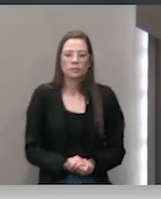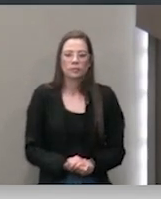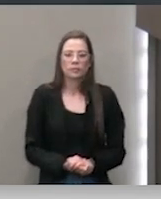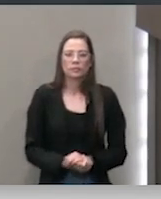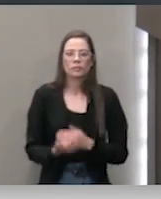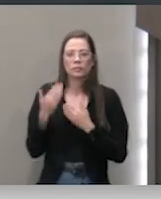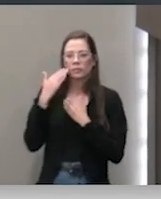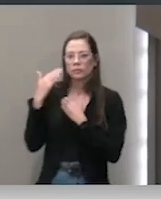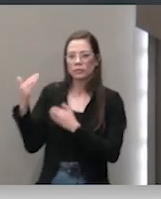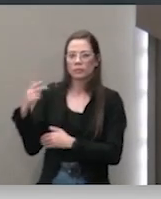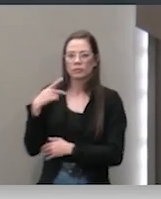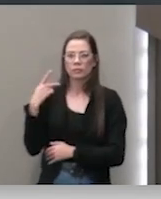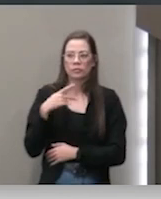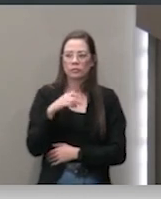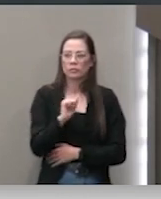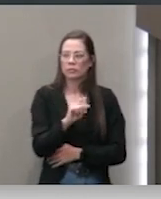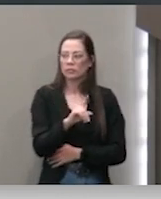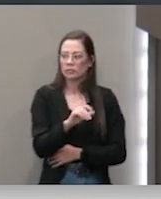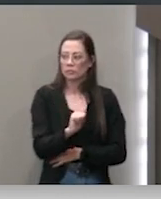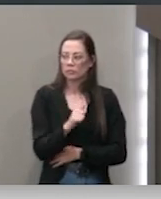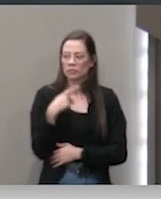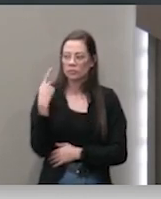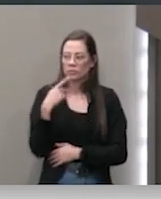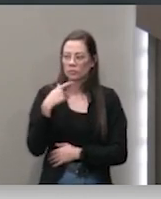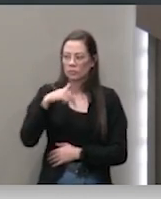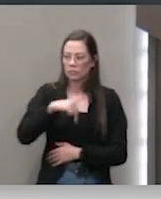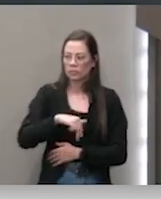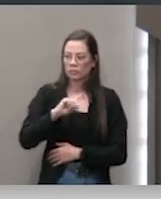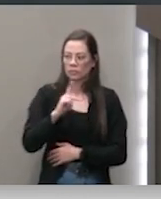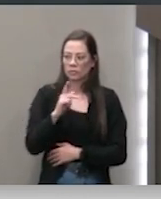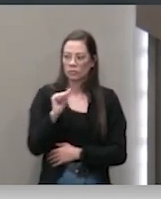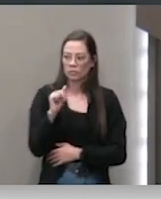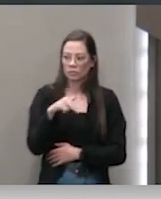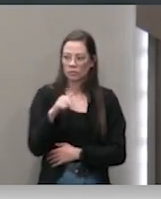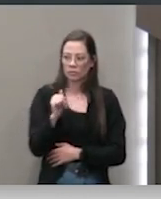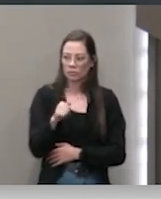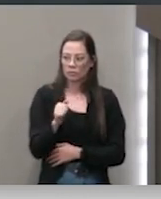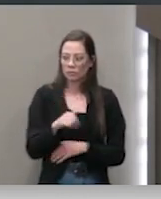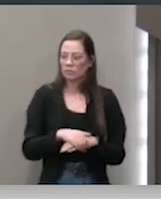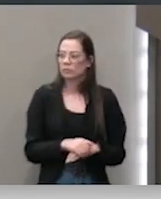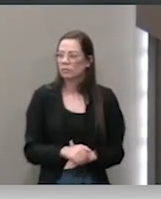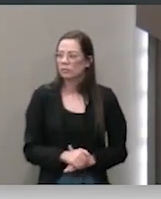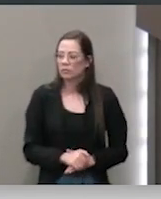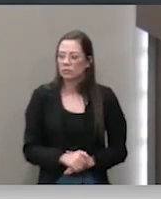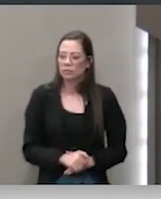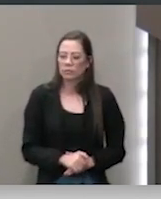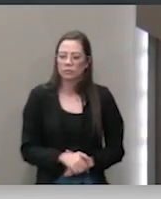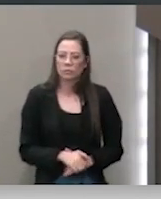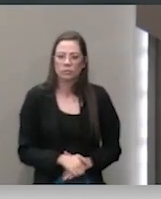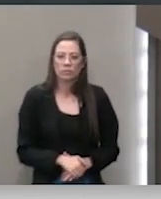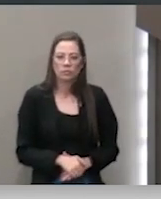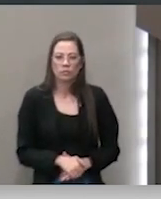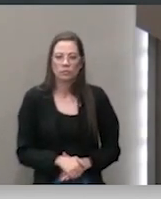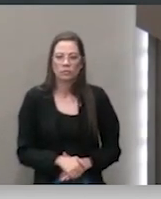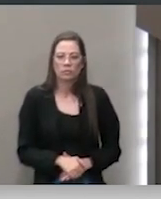Obrigado, vereadora Ada. Inharã de Carvalho, nosso vereador mais experiente da